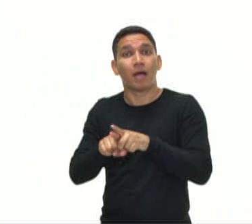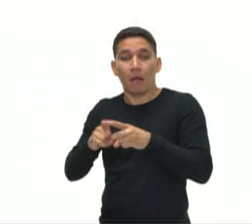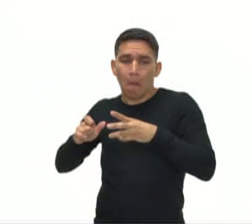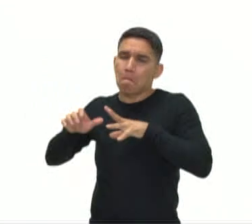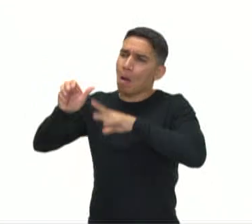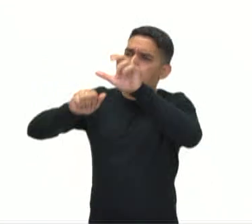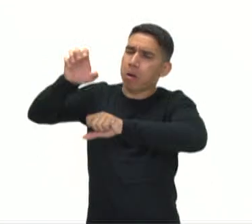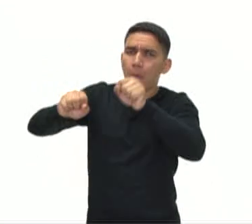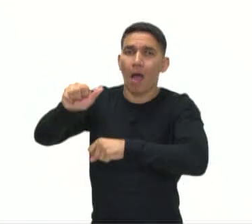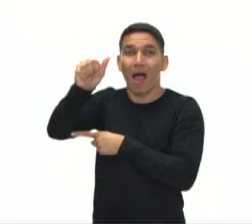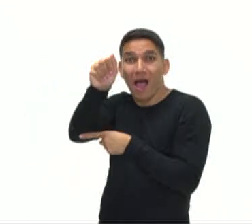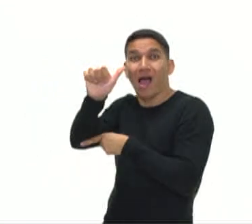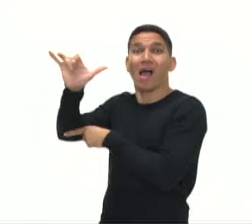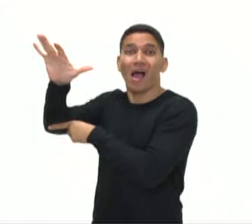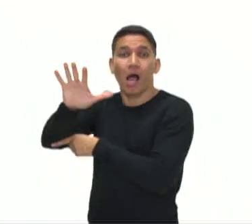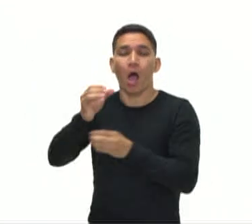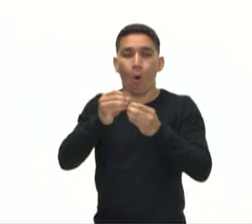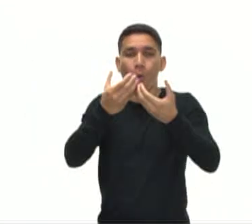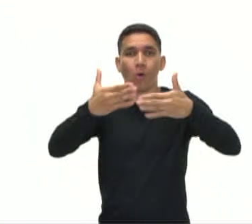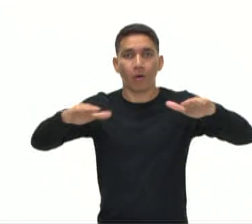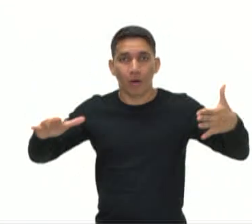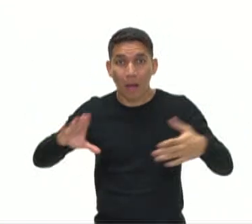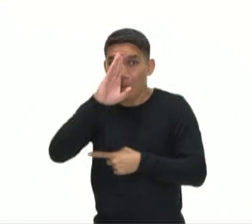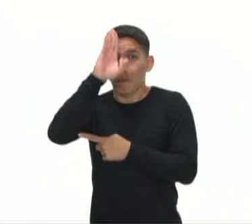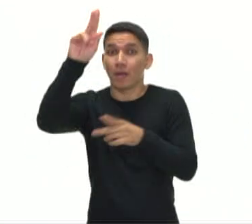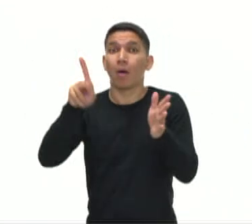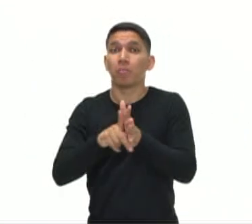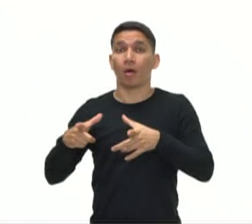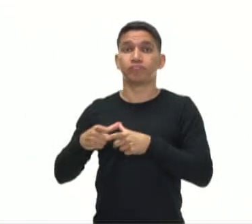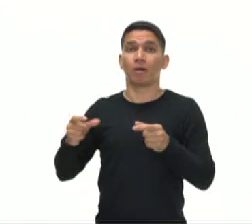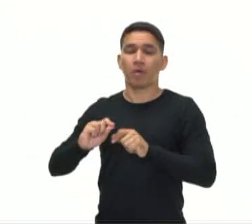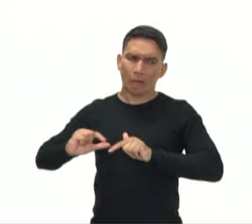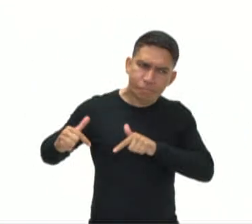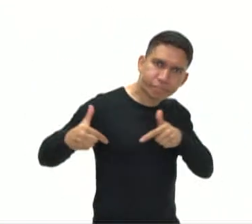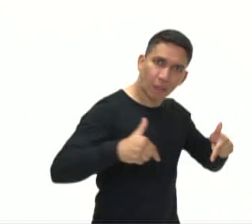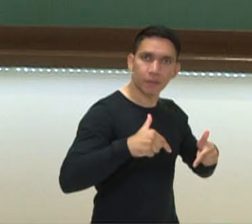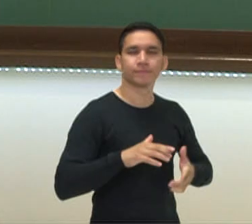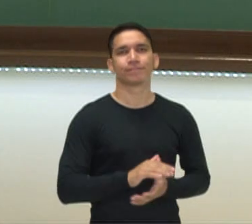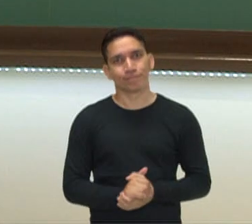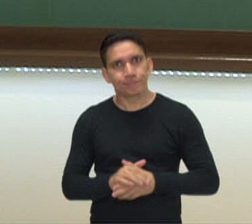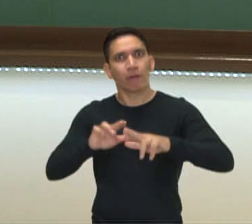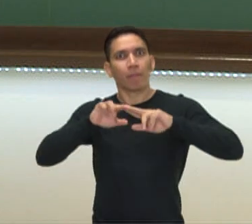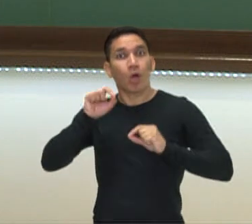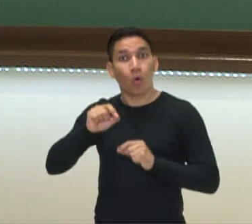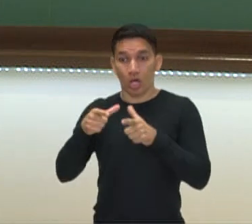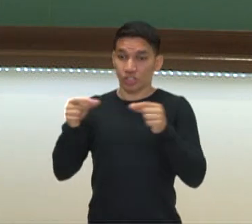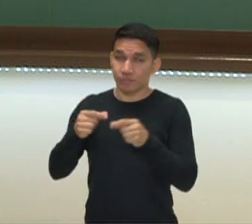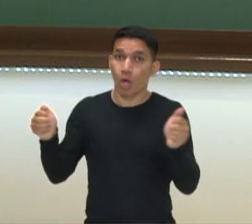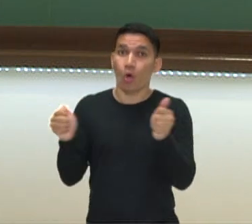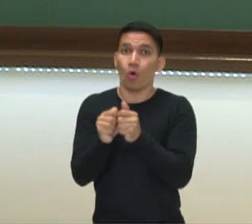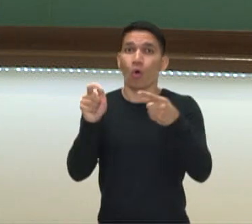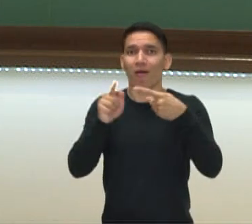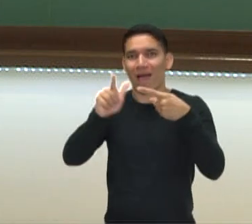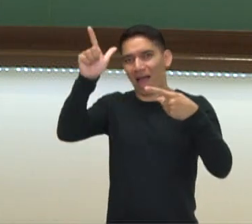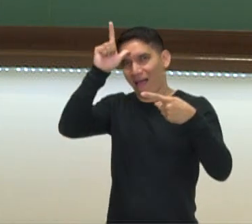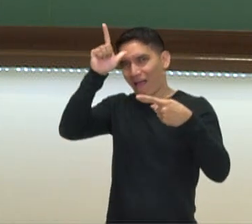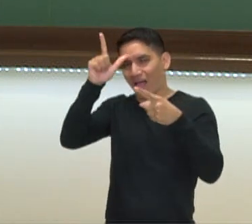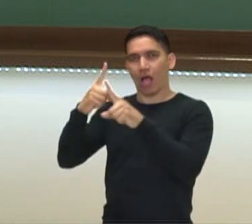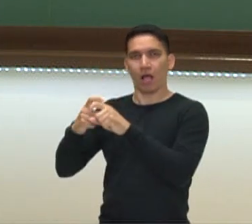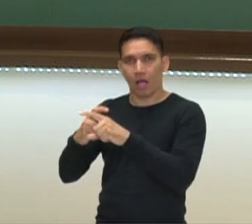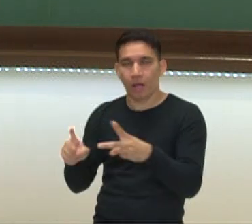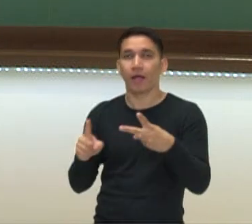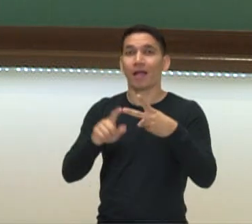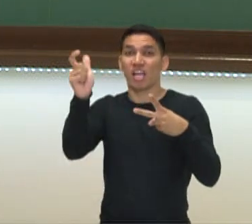Ásia, lá no Oceano Pacífico, principalmente pelas ações do Japão. O Japão, que junto com a Alemanha nazista e a